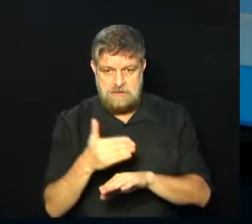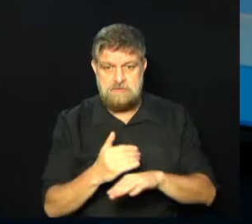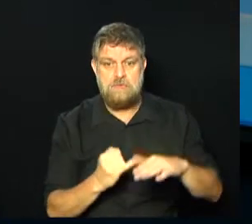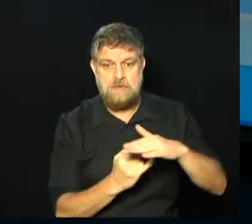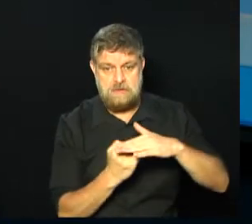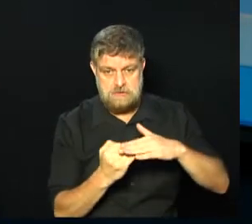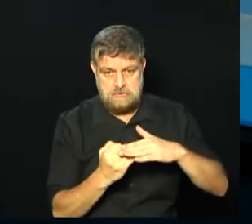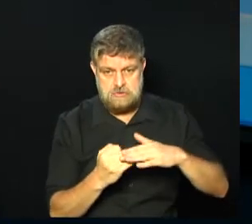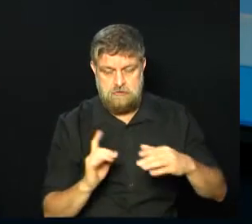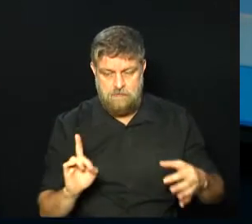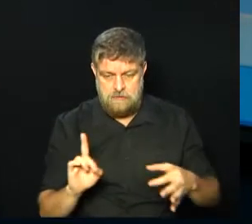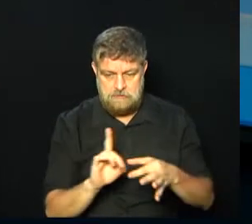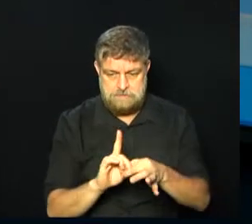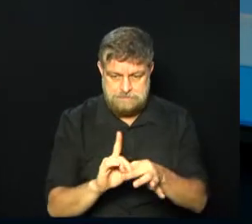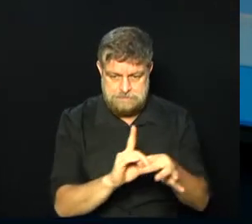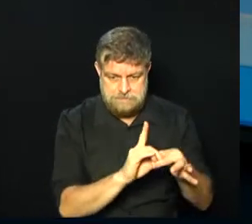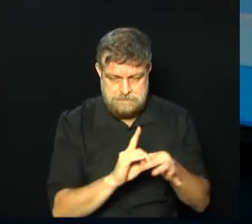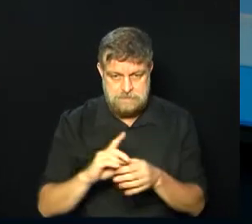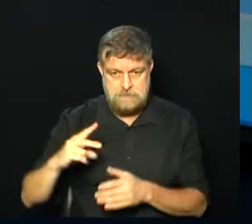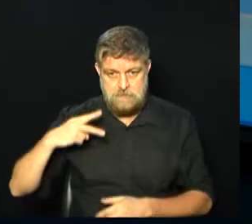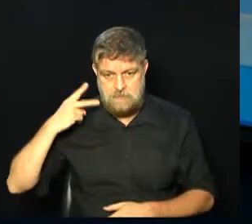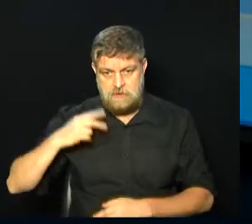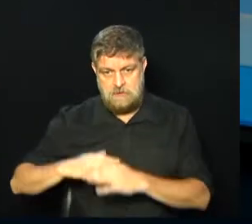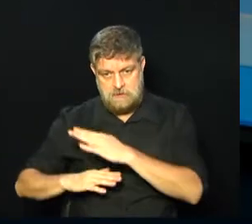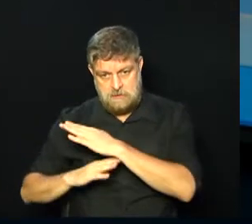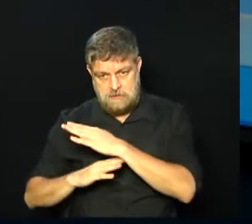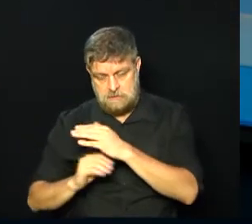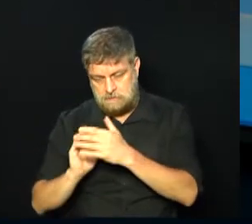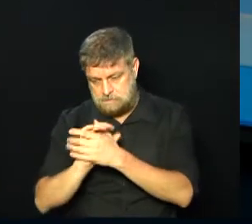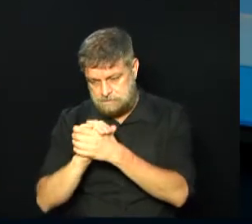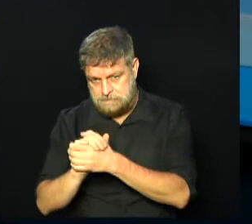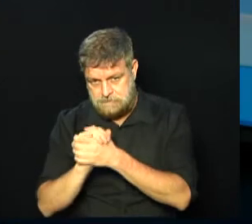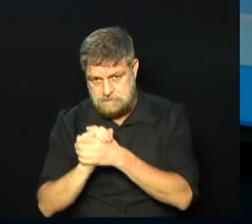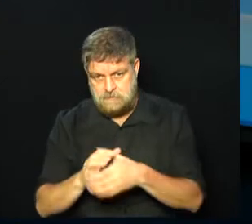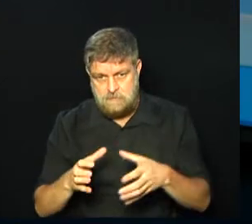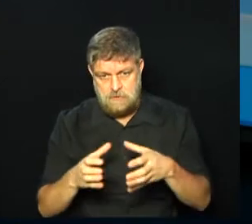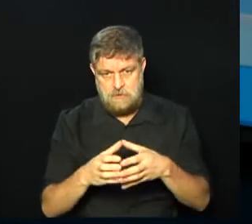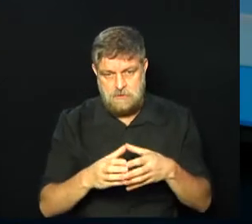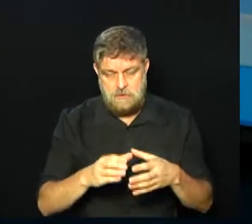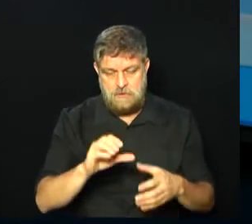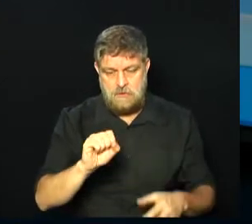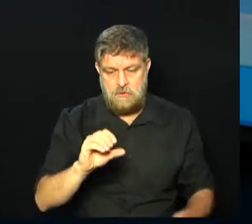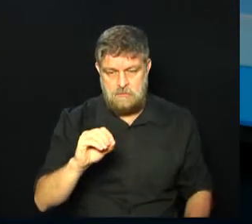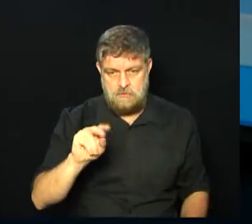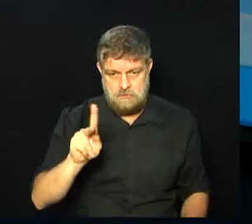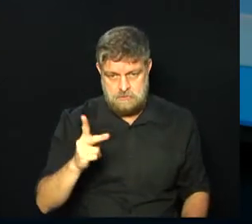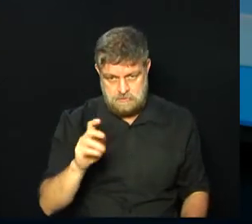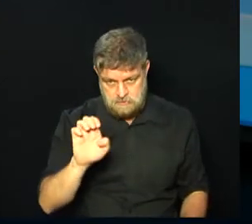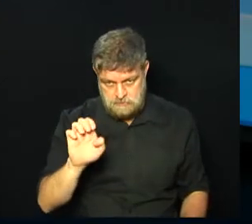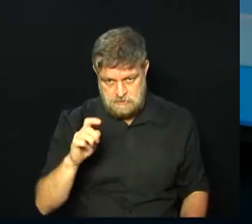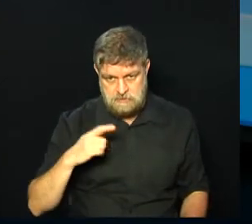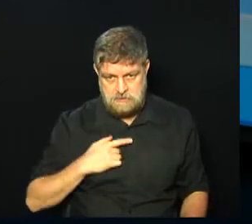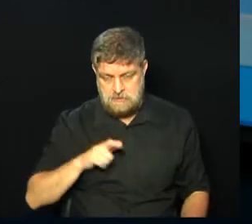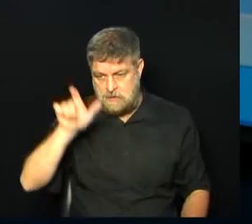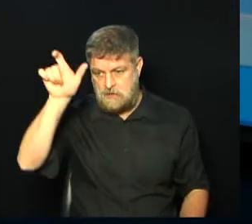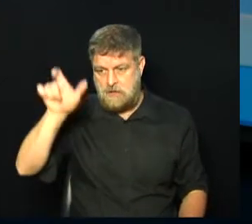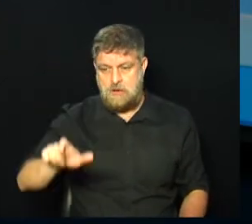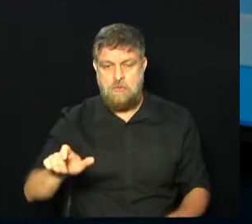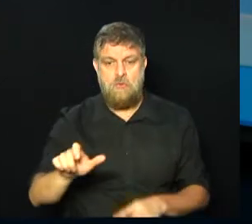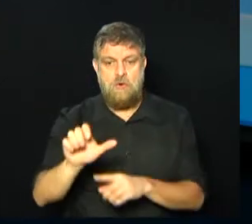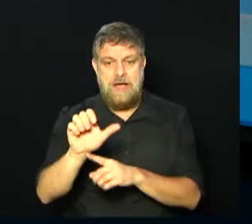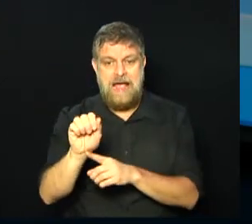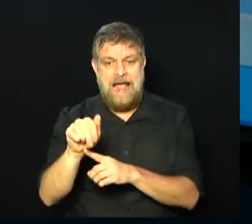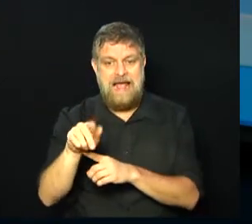instituição, aos vereadores dessa casa e ao Grupo Sonho, em nome do Dr. André Sassi. É